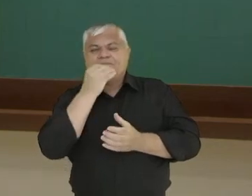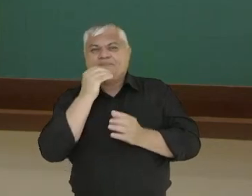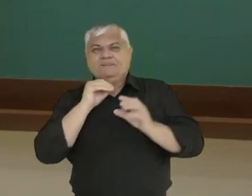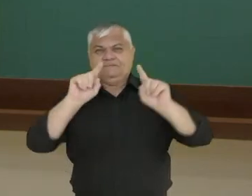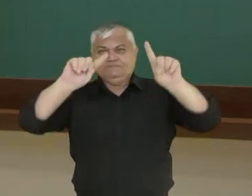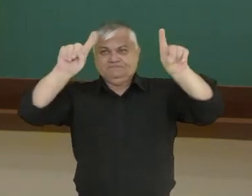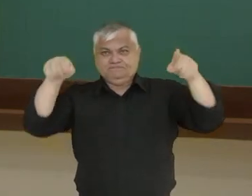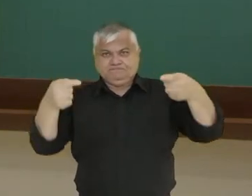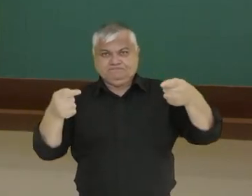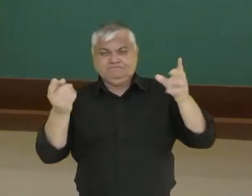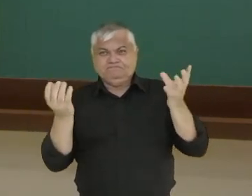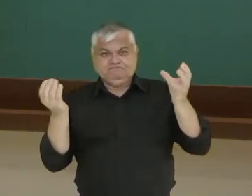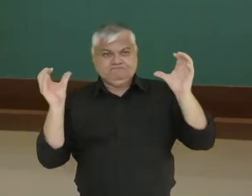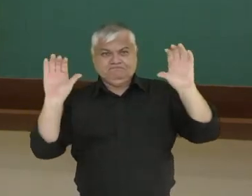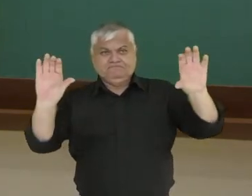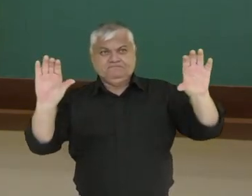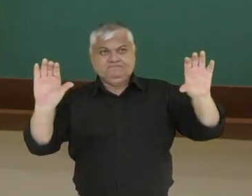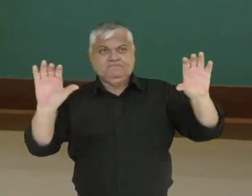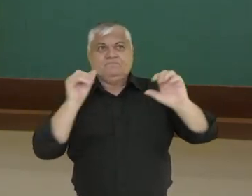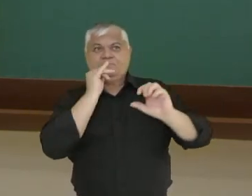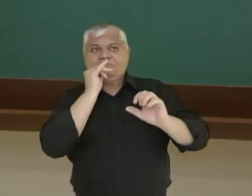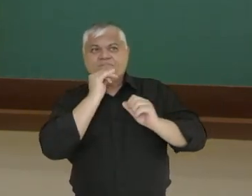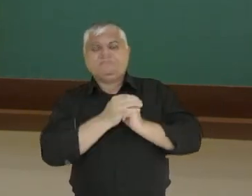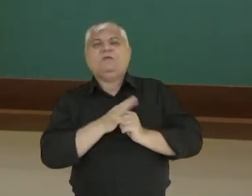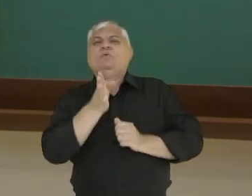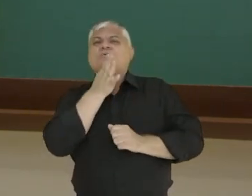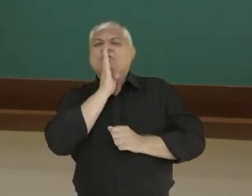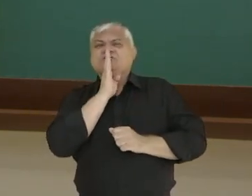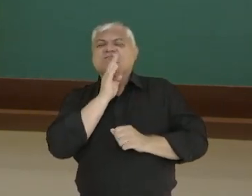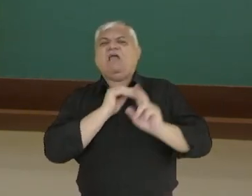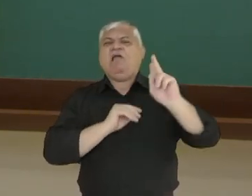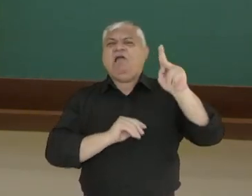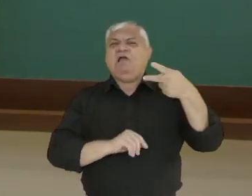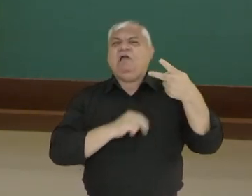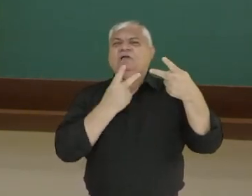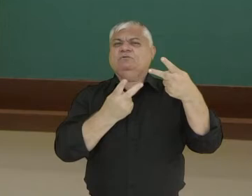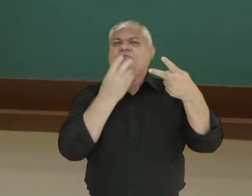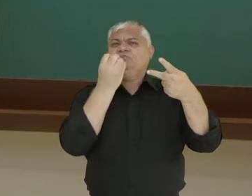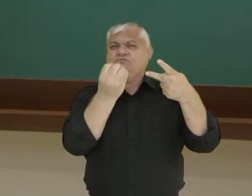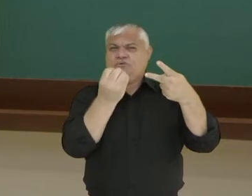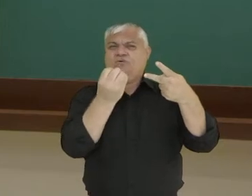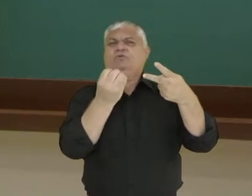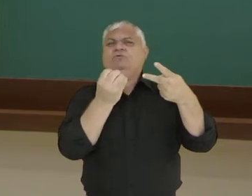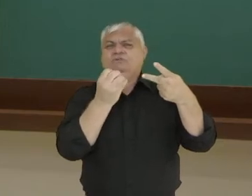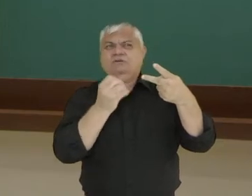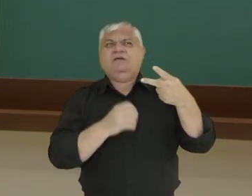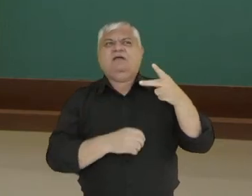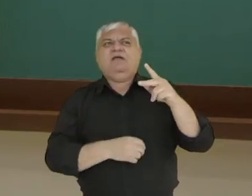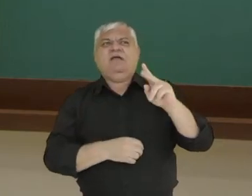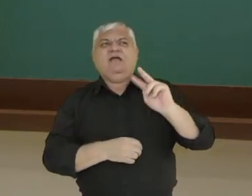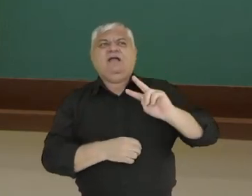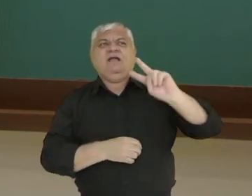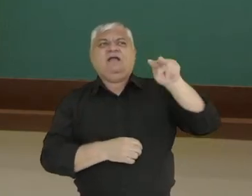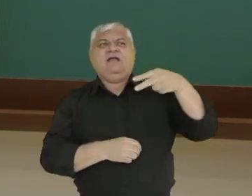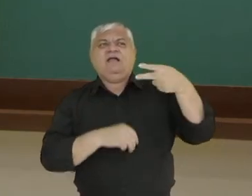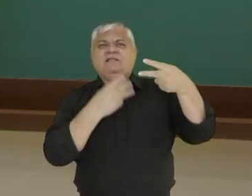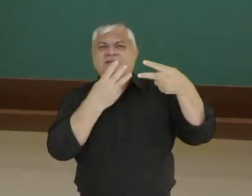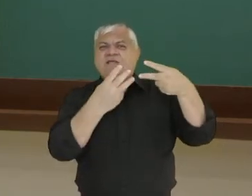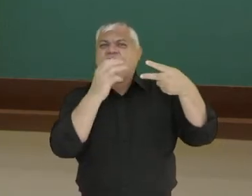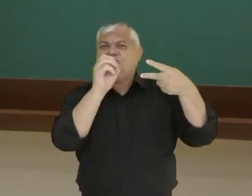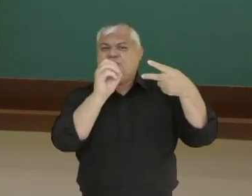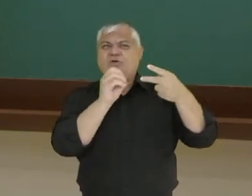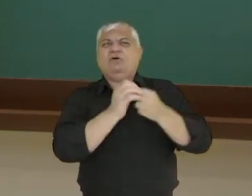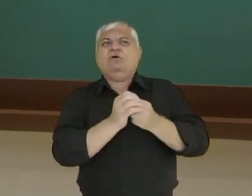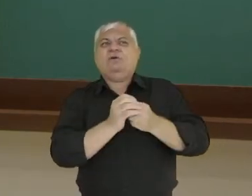Substituindo, pessoal. Então, aqui, eu conheço a concentração do H3O+. A